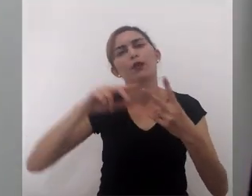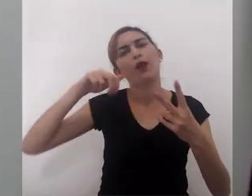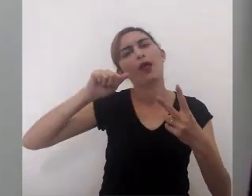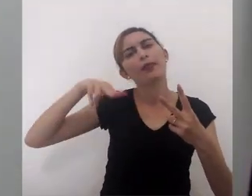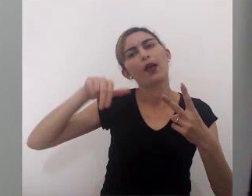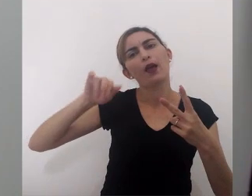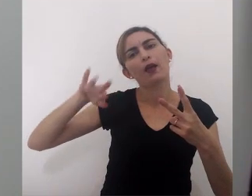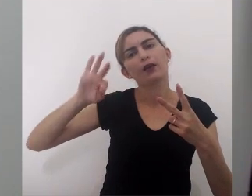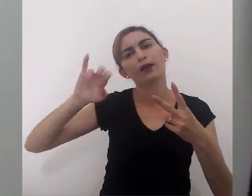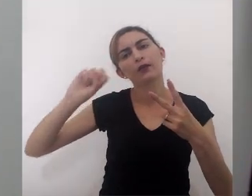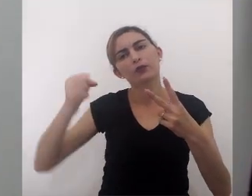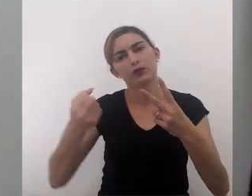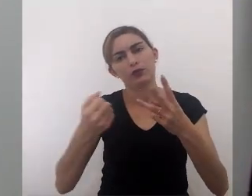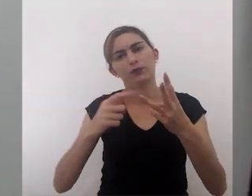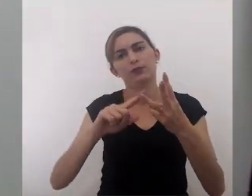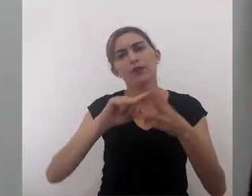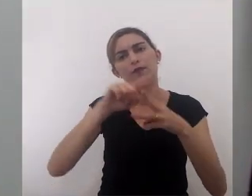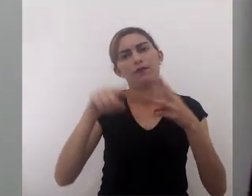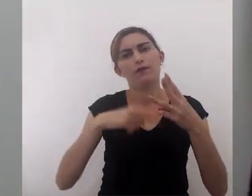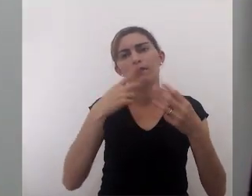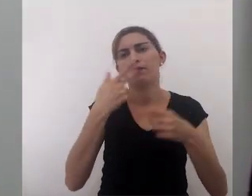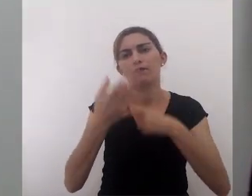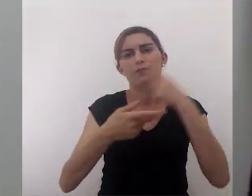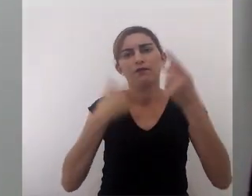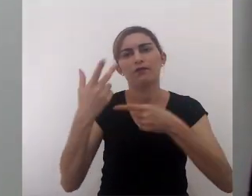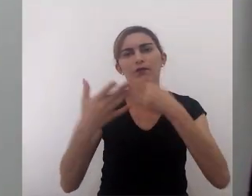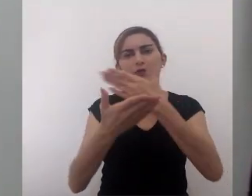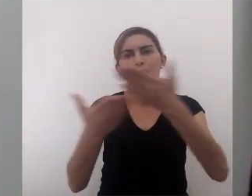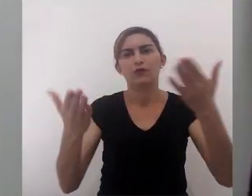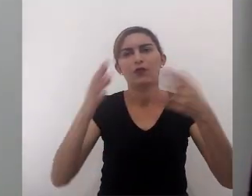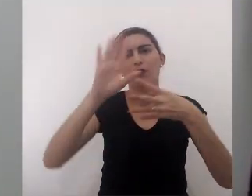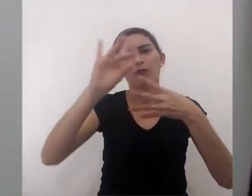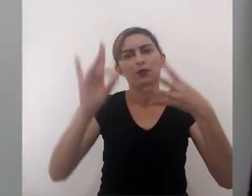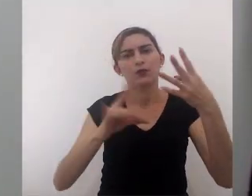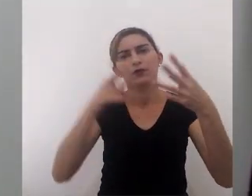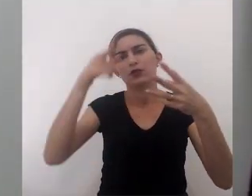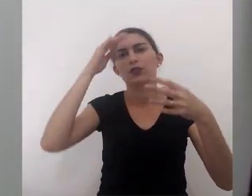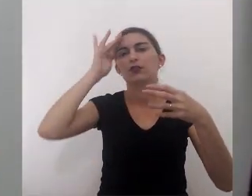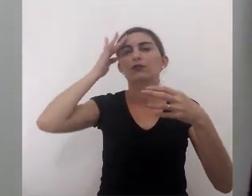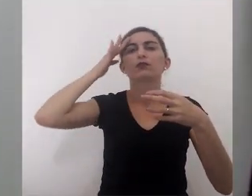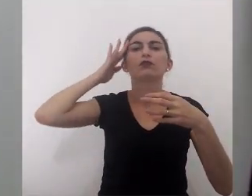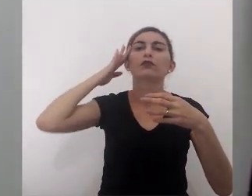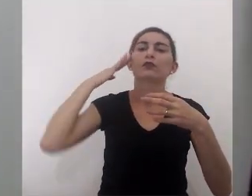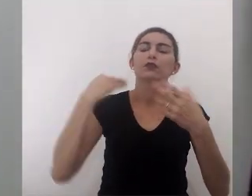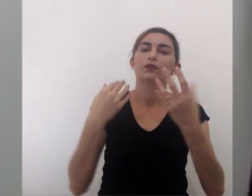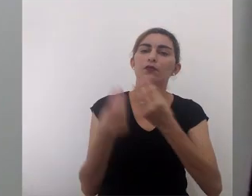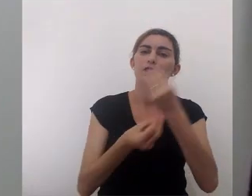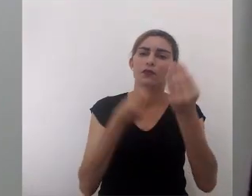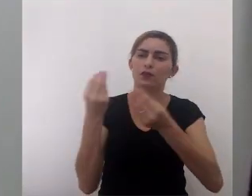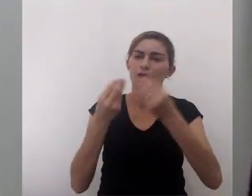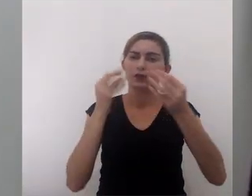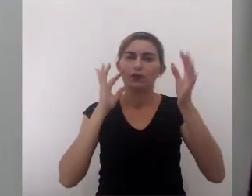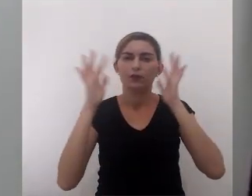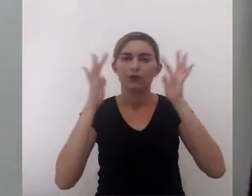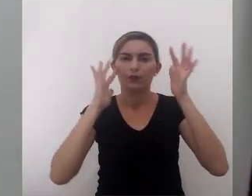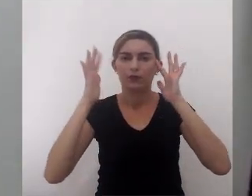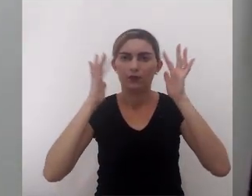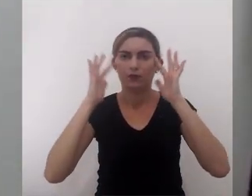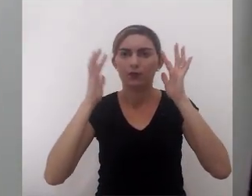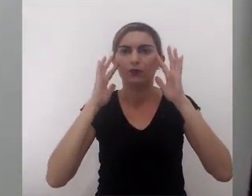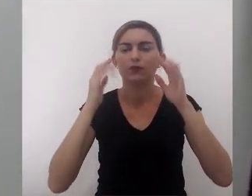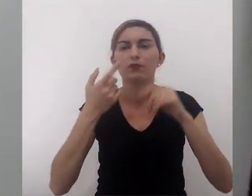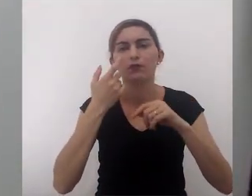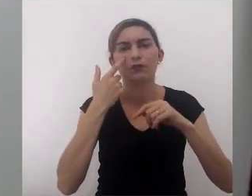Então a gente vai falar agora de uma por uma, para que você possa compreender essas teorias.